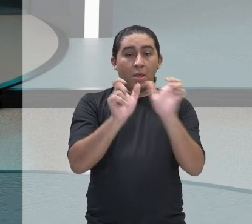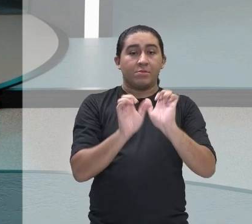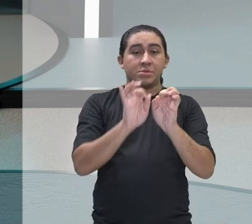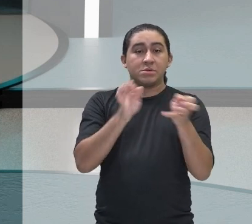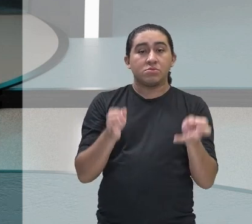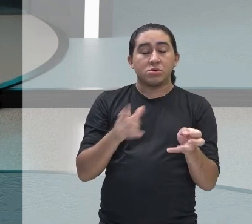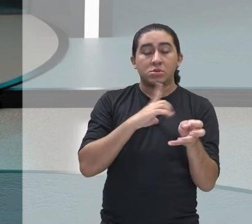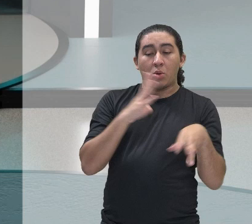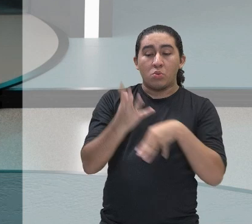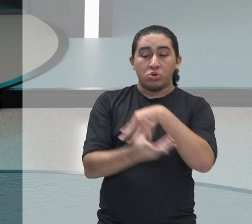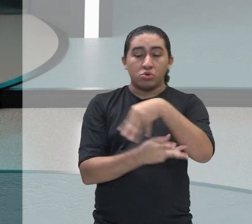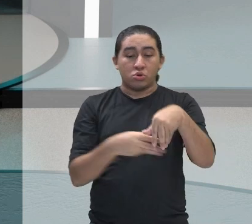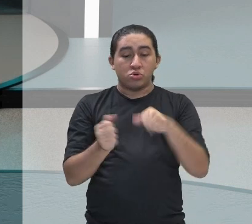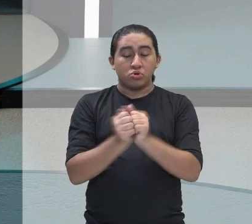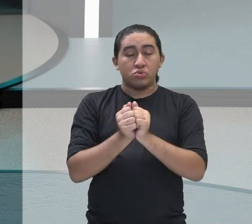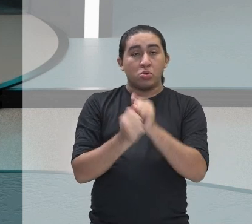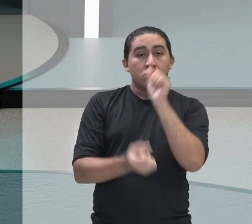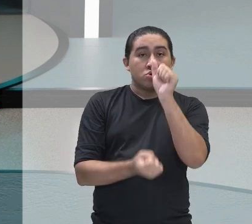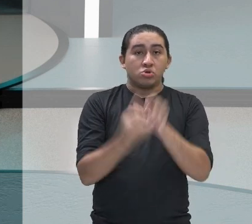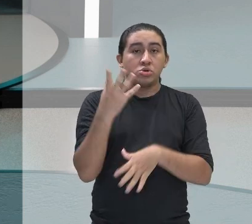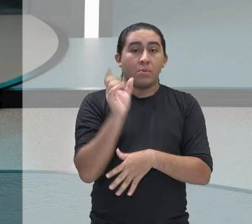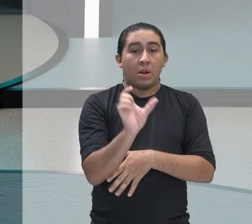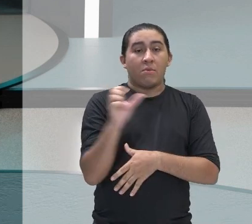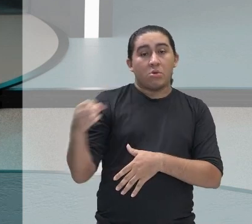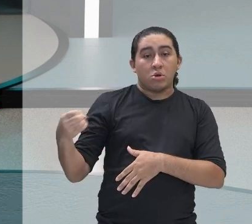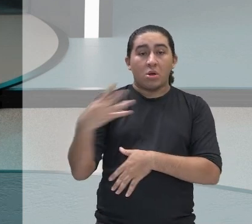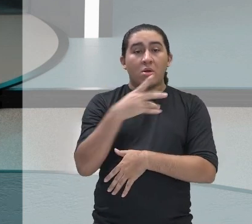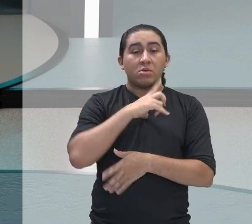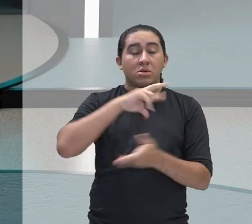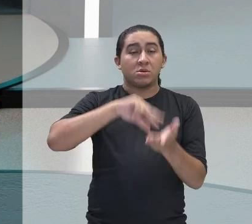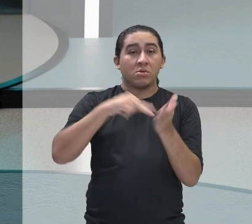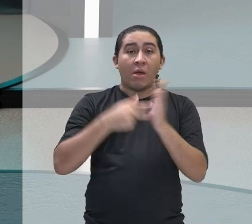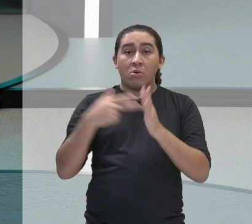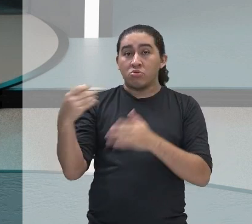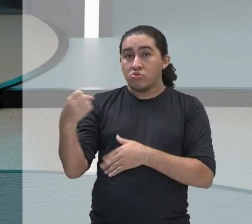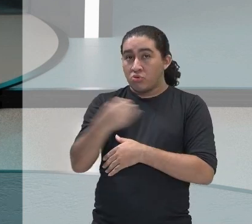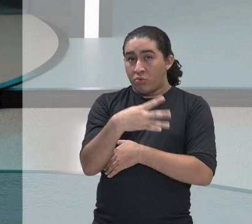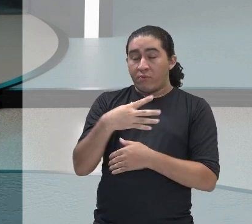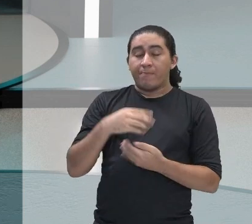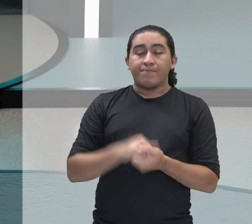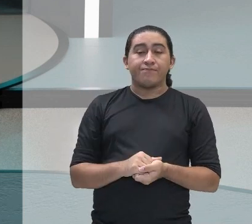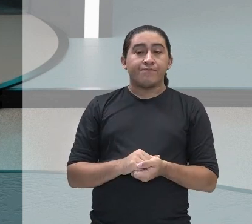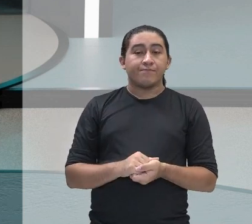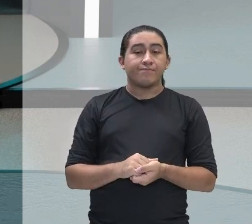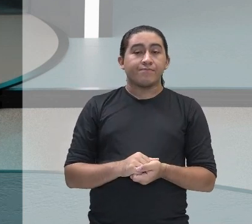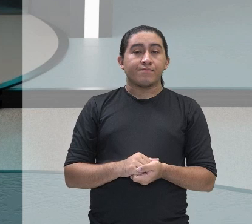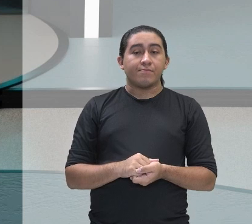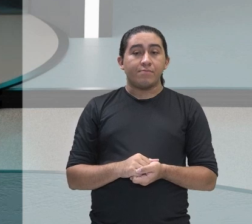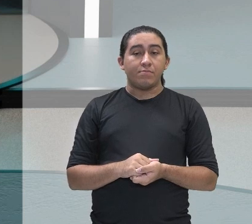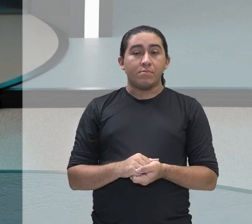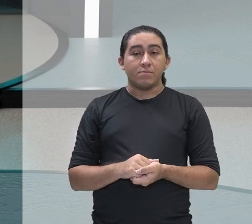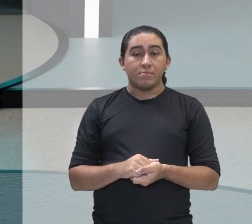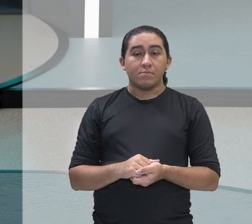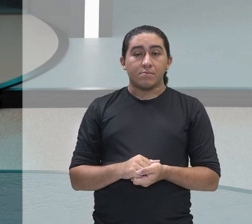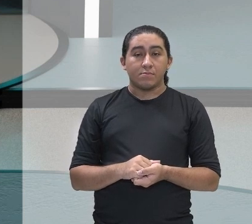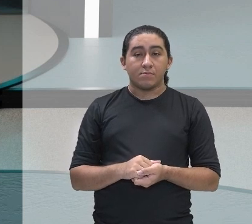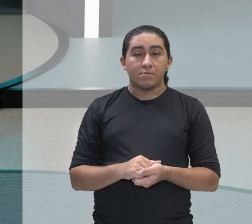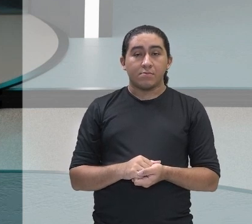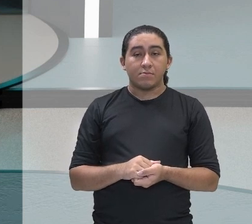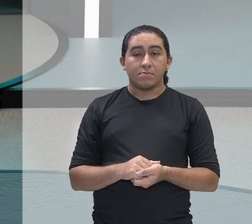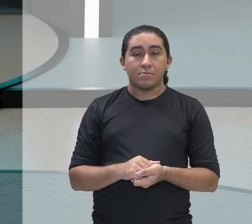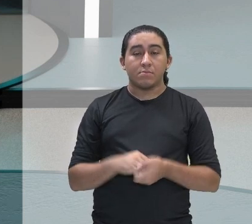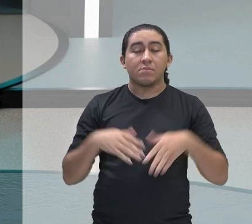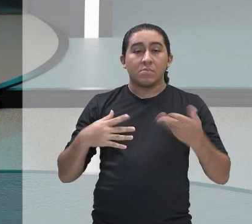única composta, adquirindo um novo significado. Foi naquele exemplo, tem um passa, tempo,